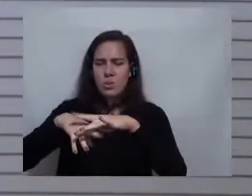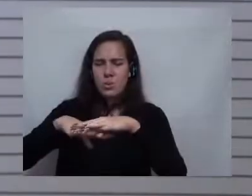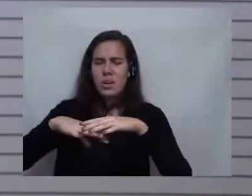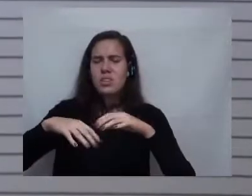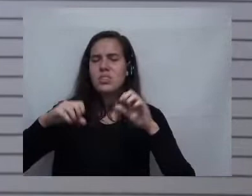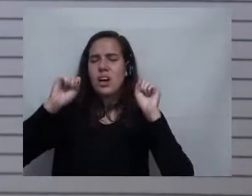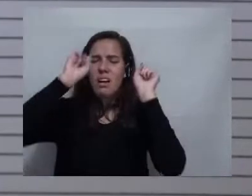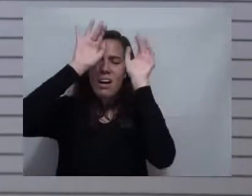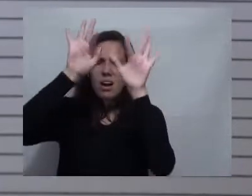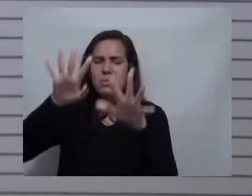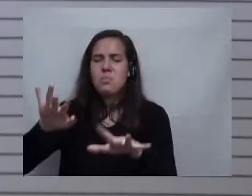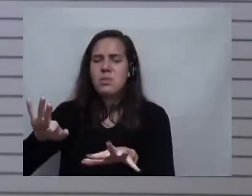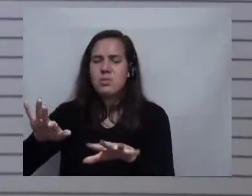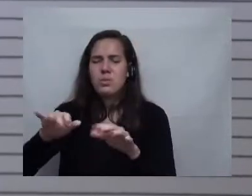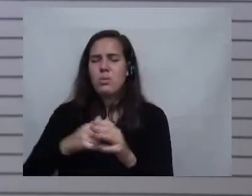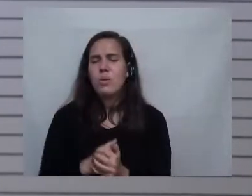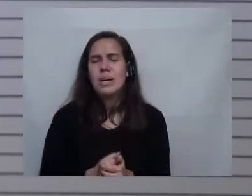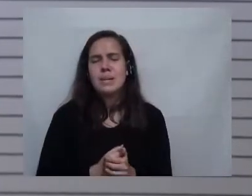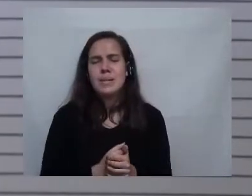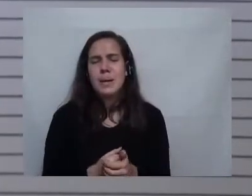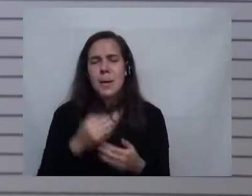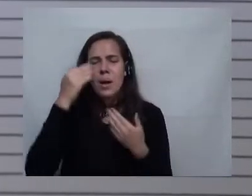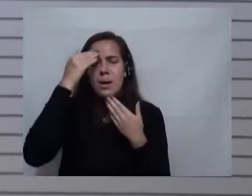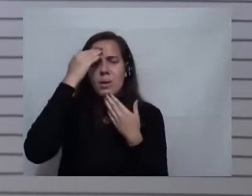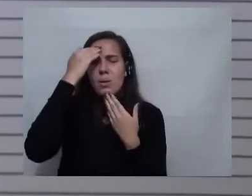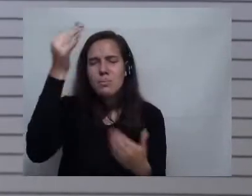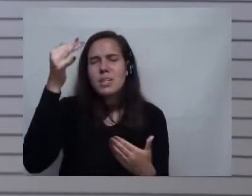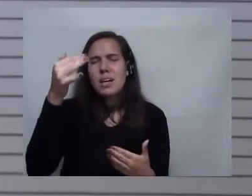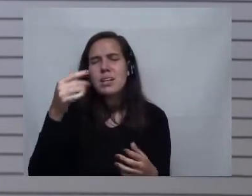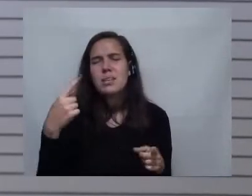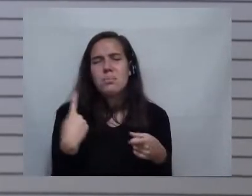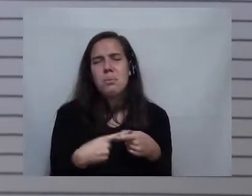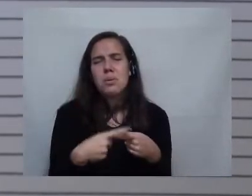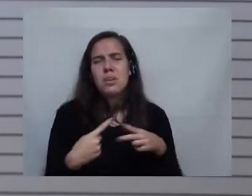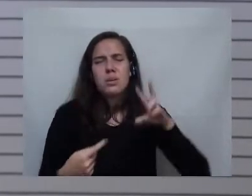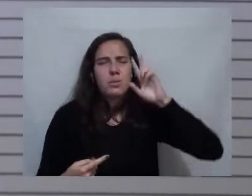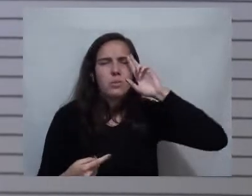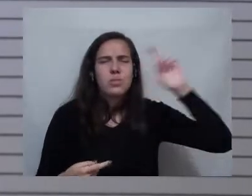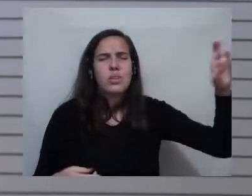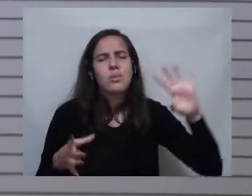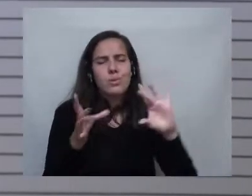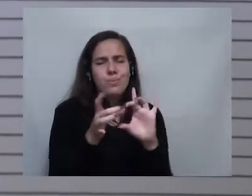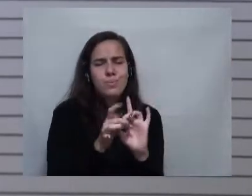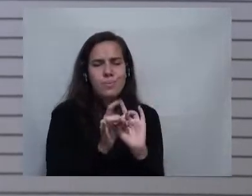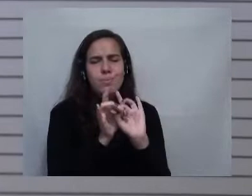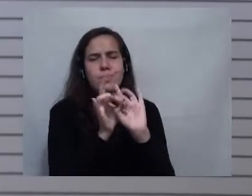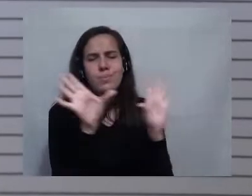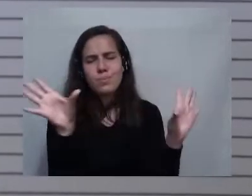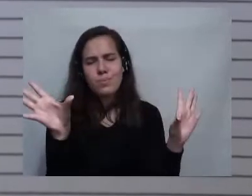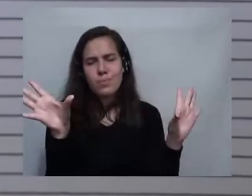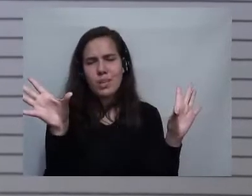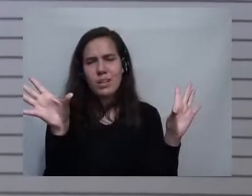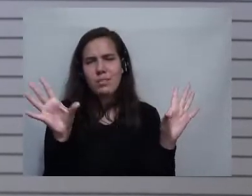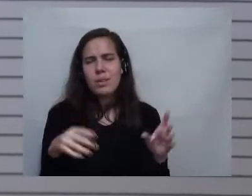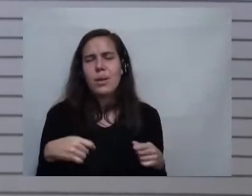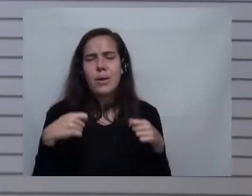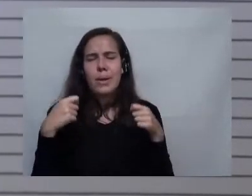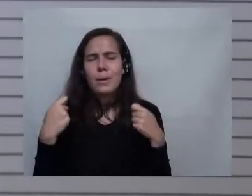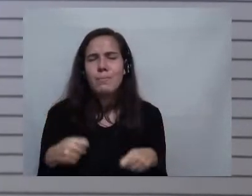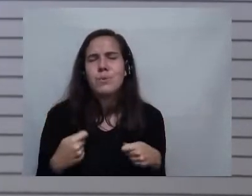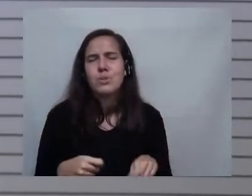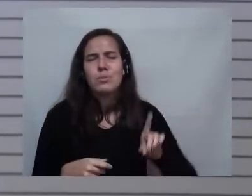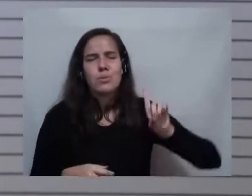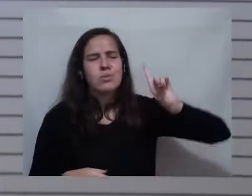luto Adeus Obrigado portanto Livramento até agora hoje nós pedimos a tua intervenção